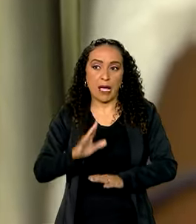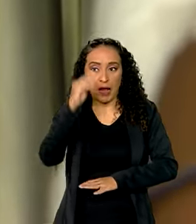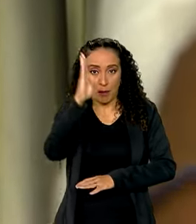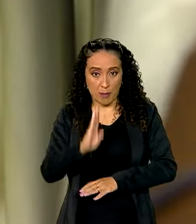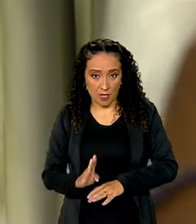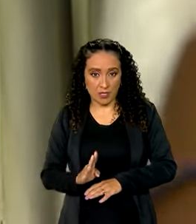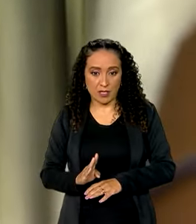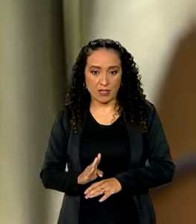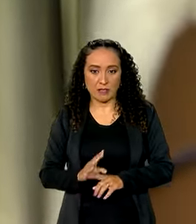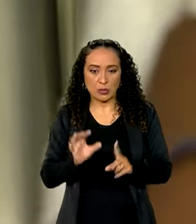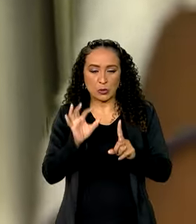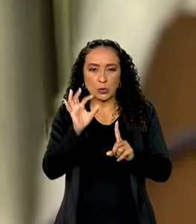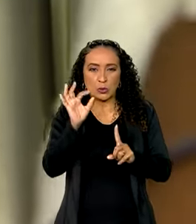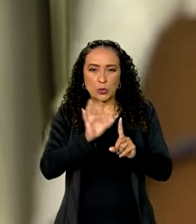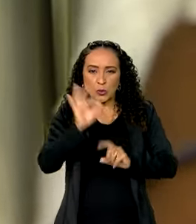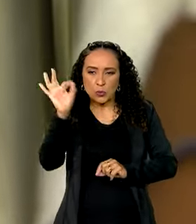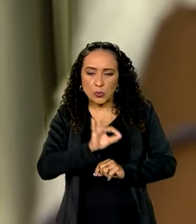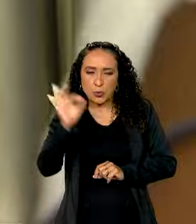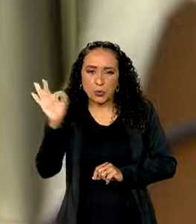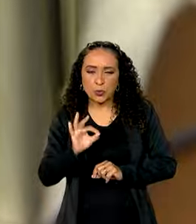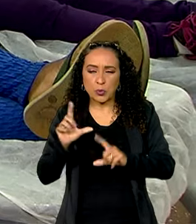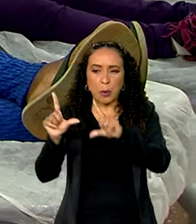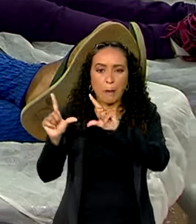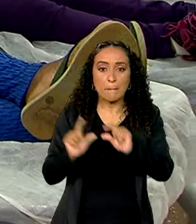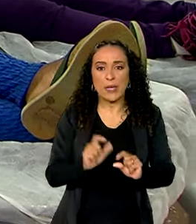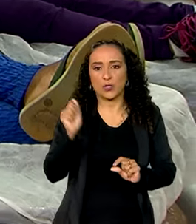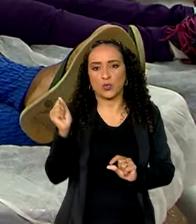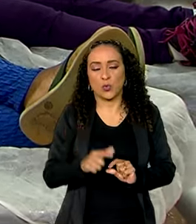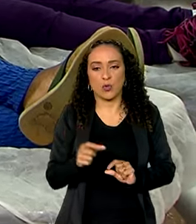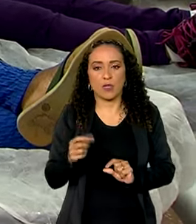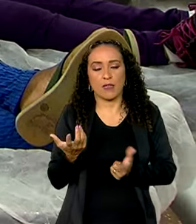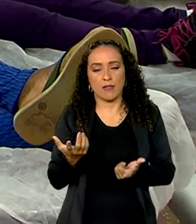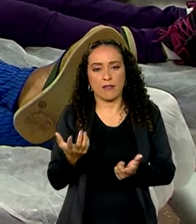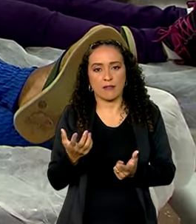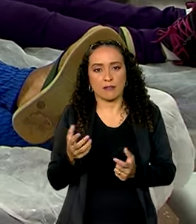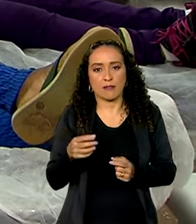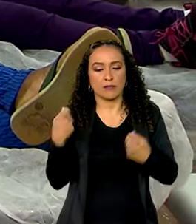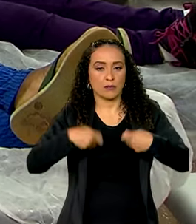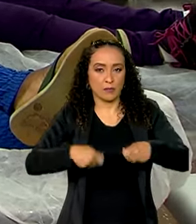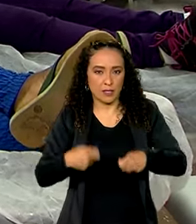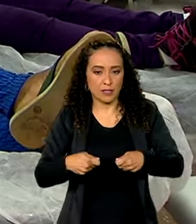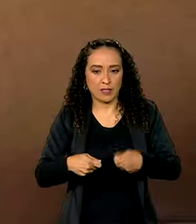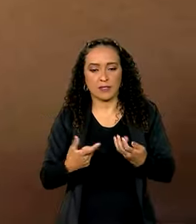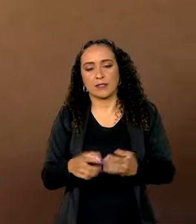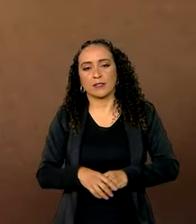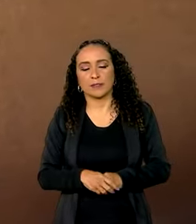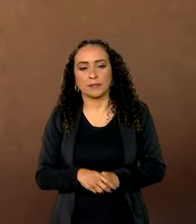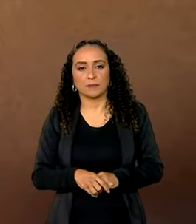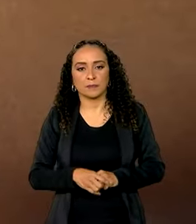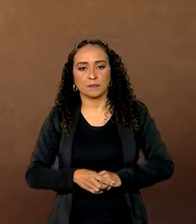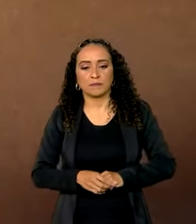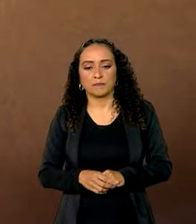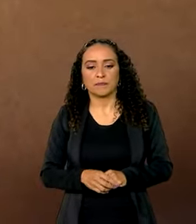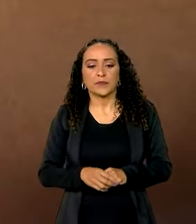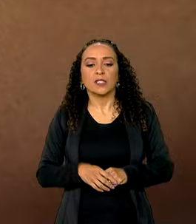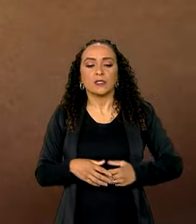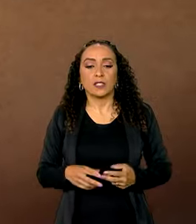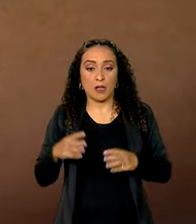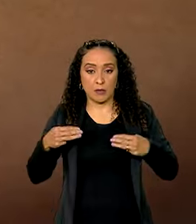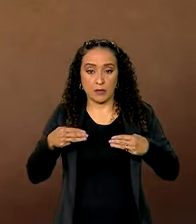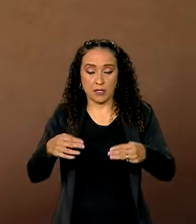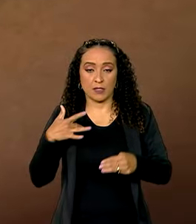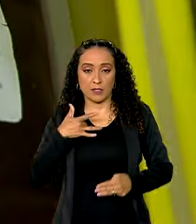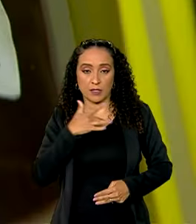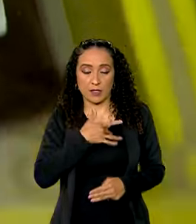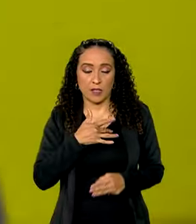Brasil, os índices de doação estão abaixo do ideal definido pela Organização Pan-Americana da Saúde. Segundo o Ministério